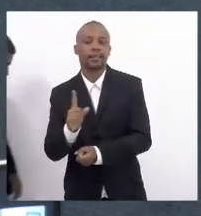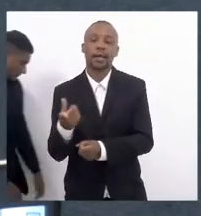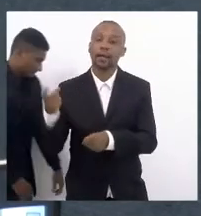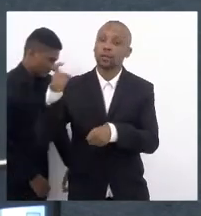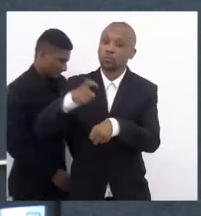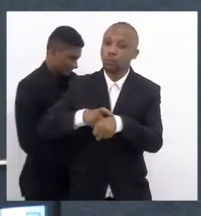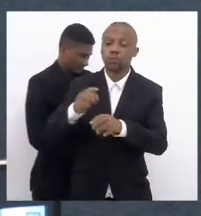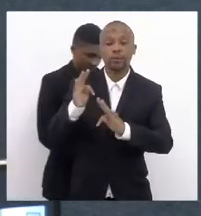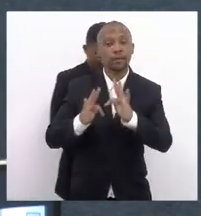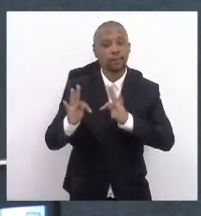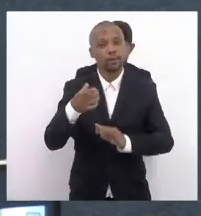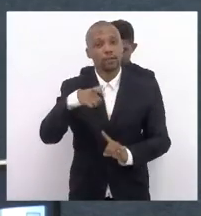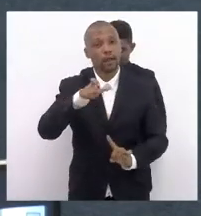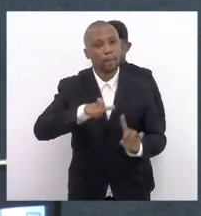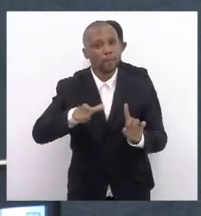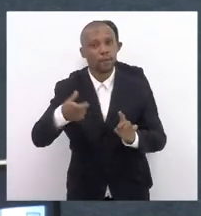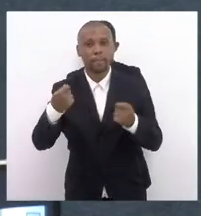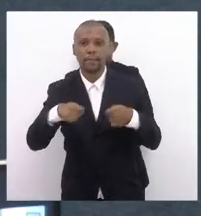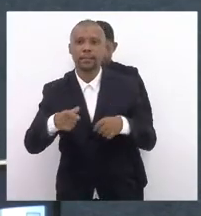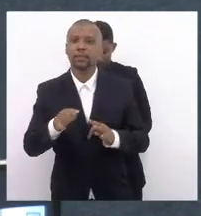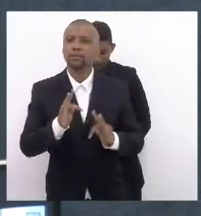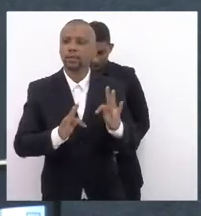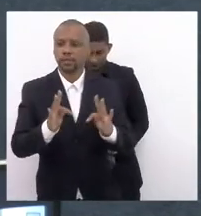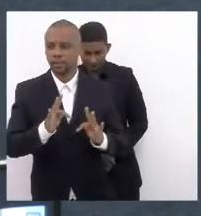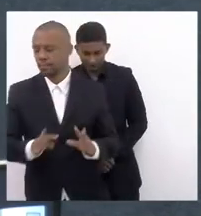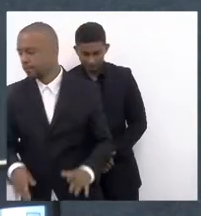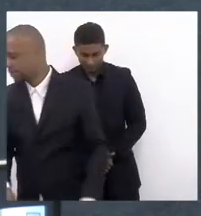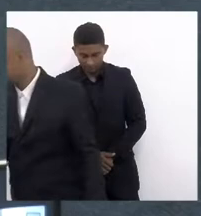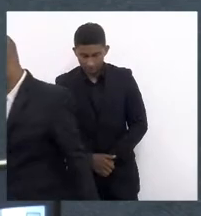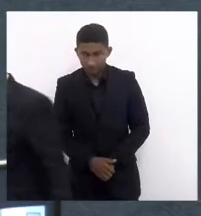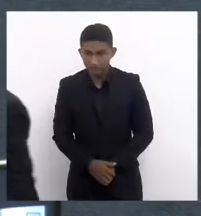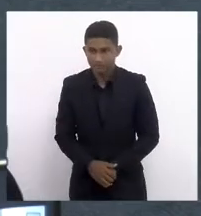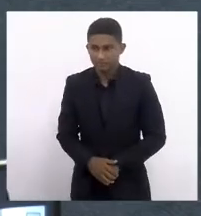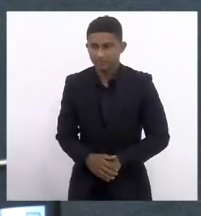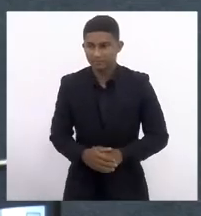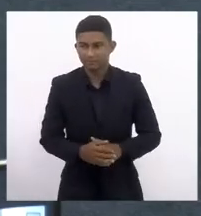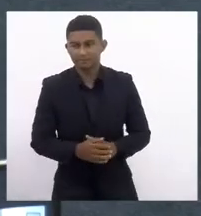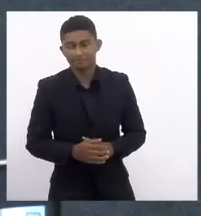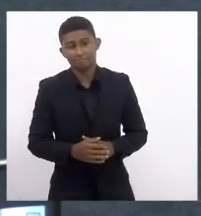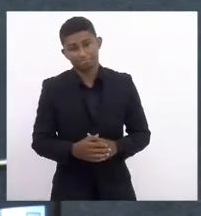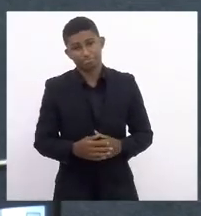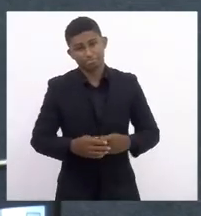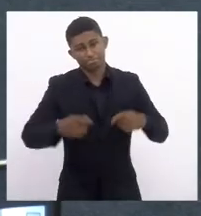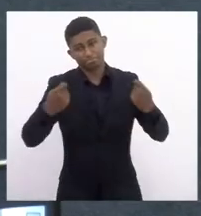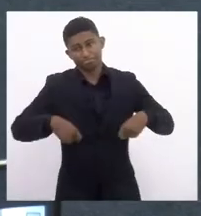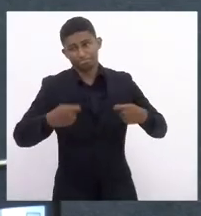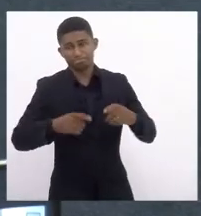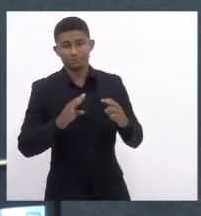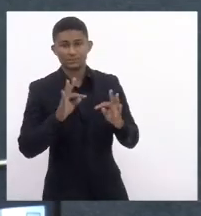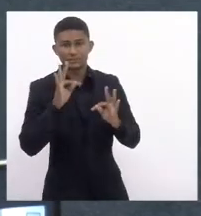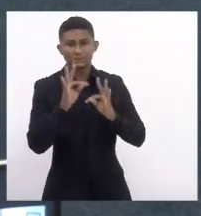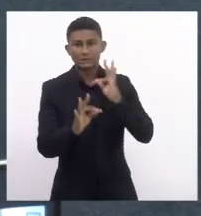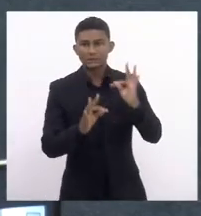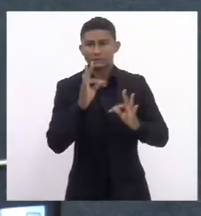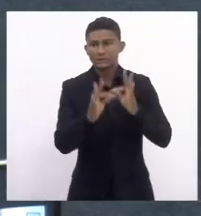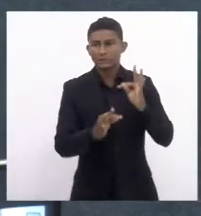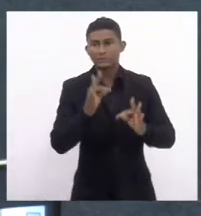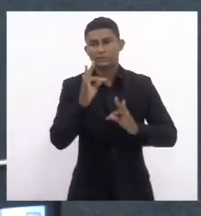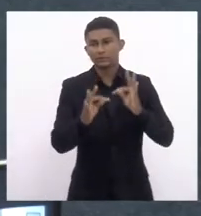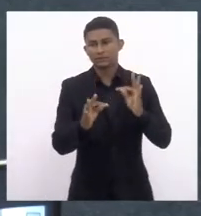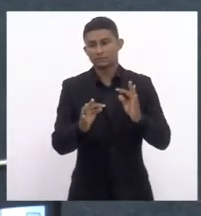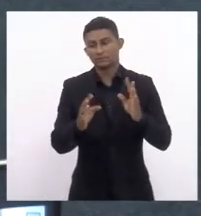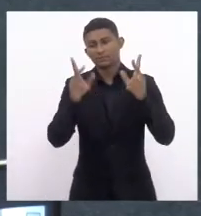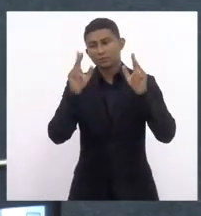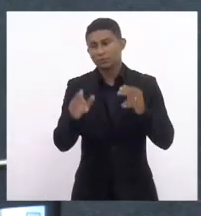tratamento das pessoas que necessitam tanto de tratamento continuado, como é o caso das pessoas